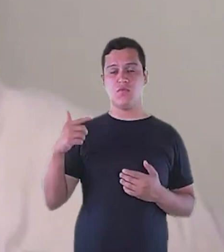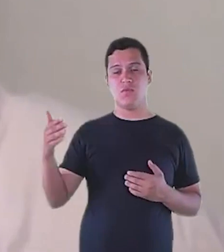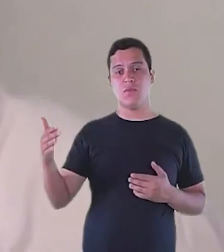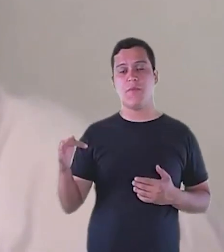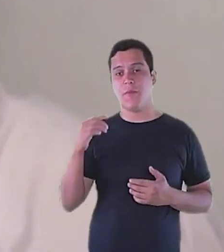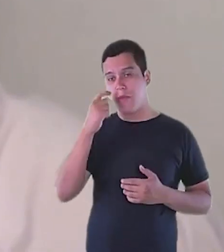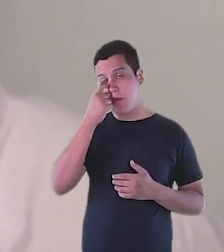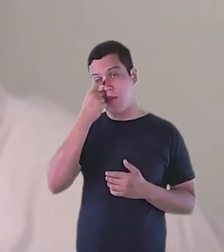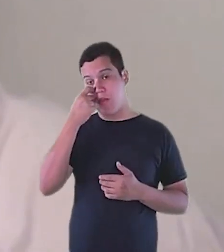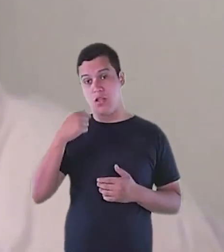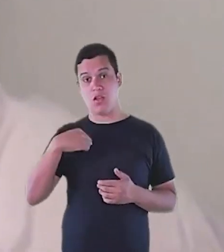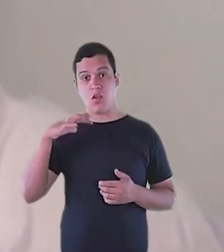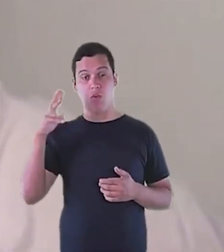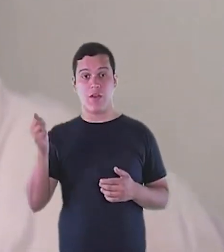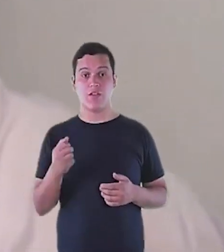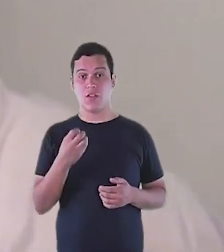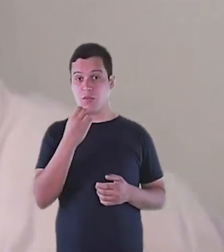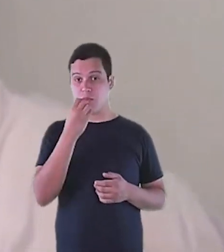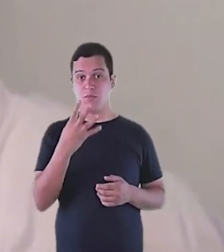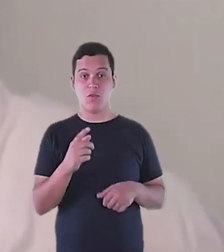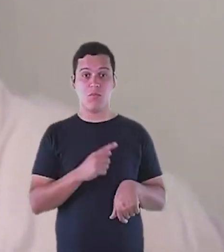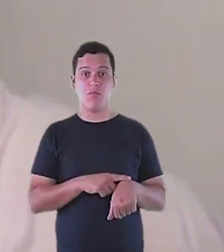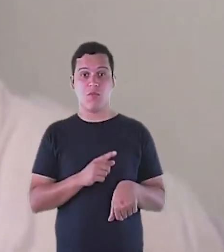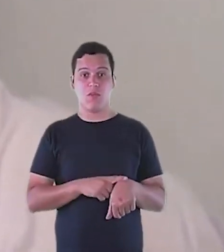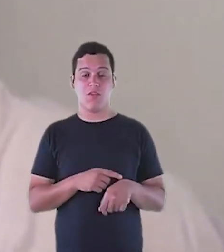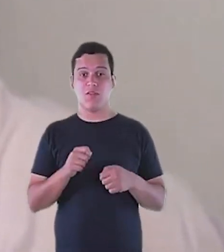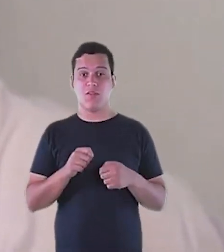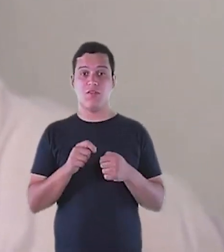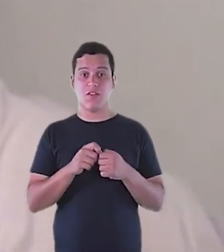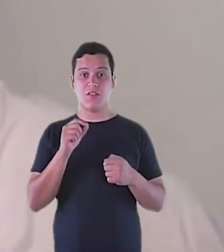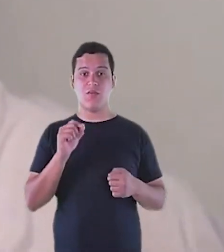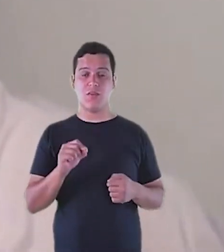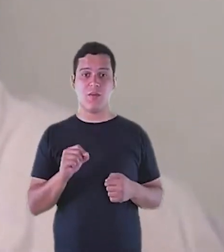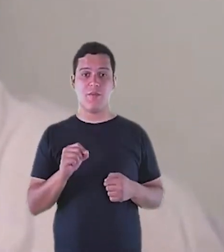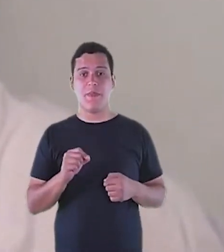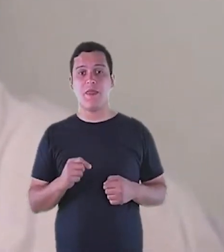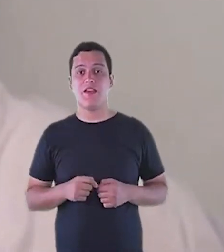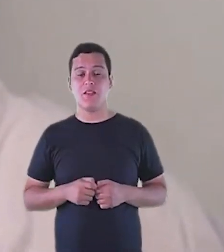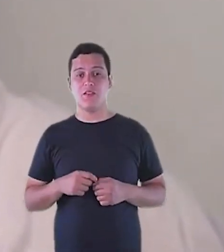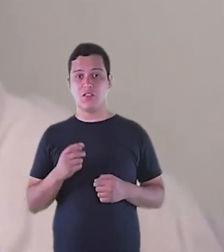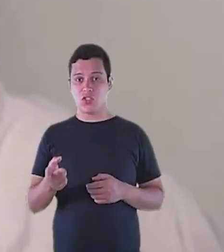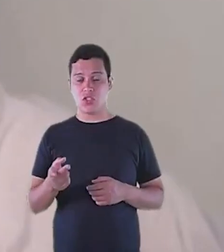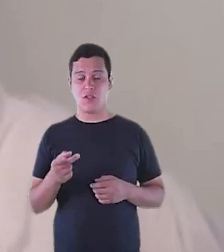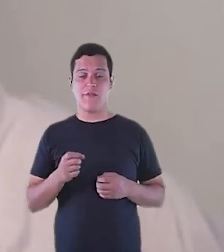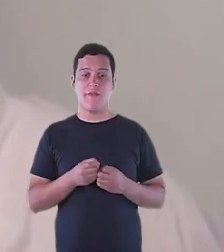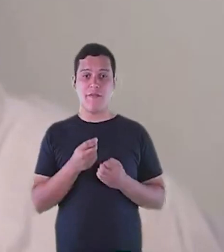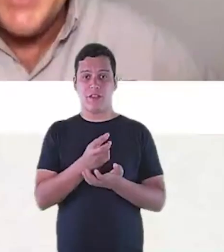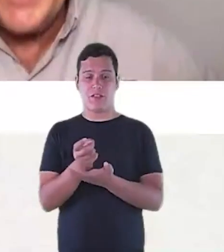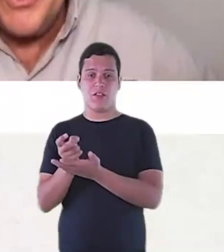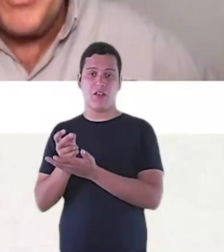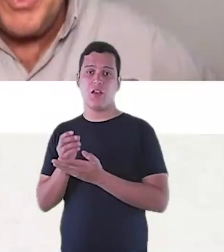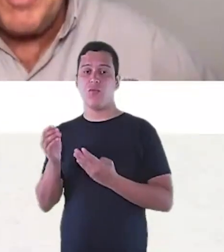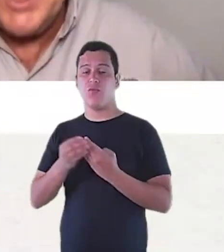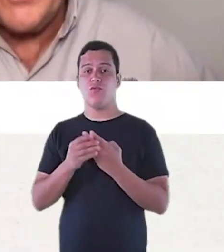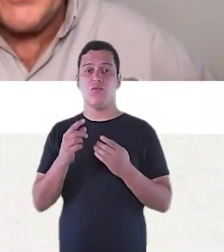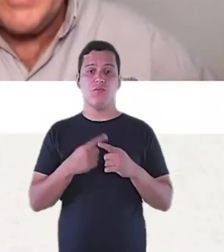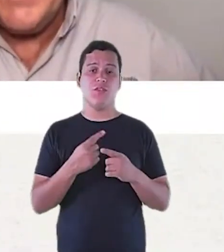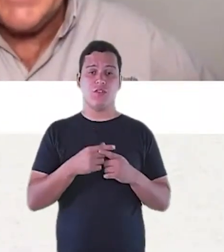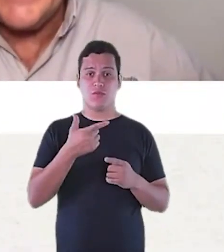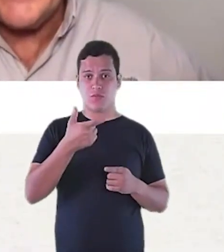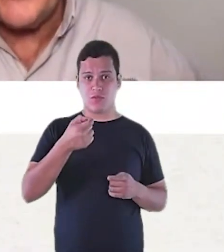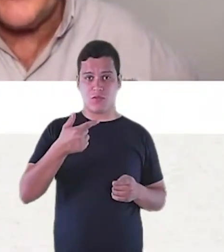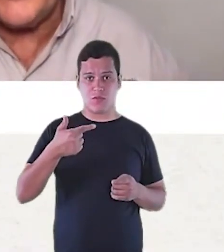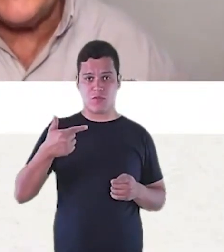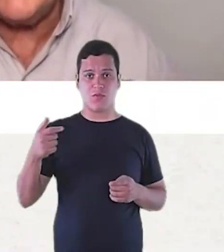Você pode até criar um slogan, né? Bicentenário da independência do Brasil. De que Brasil? Que Brasil nós estamos falando? Eu acho que vai ser um bom